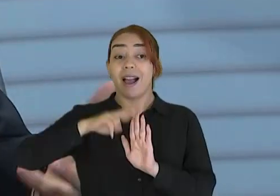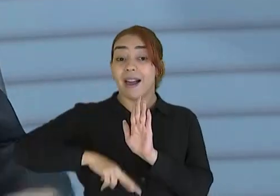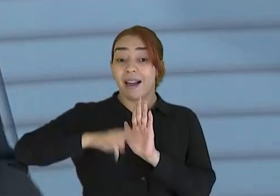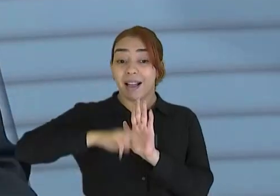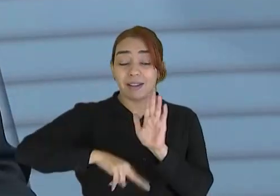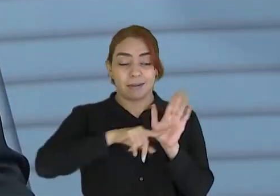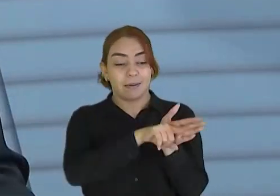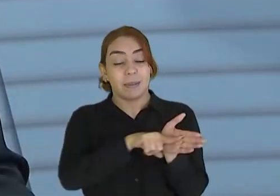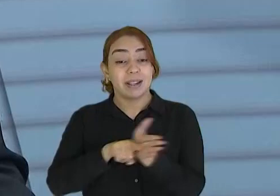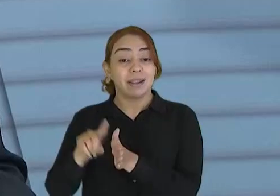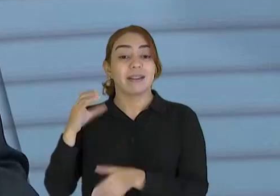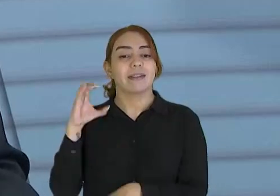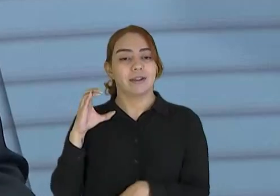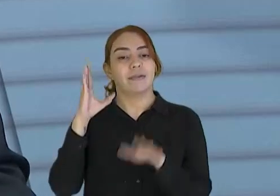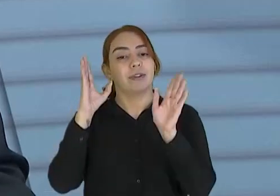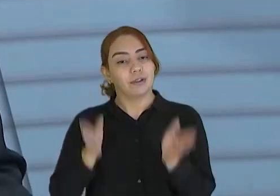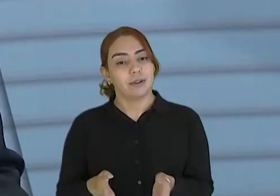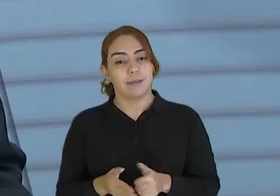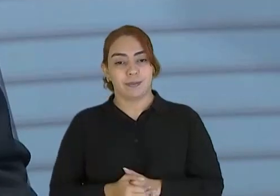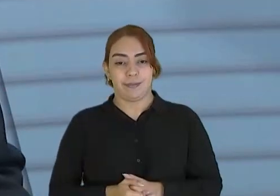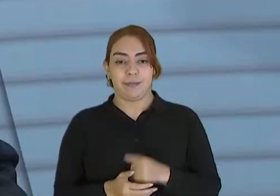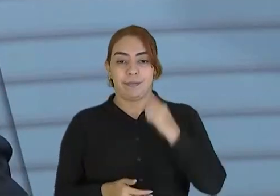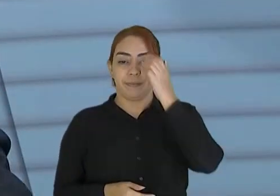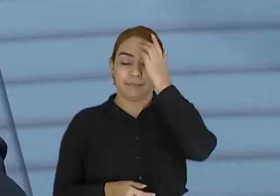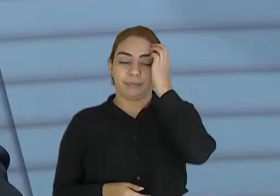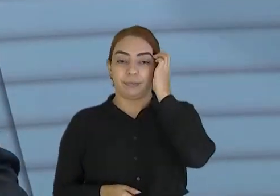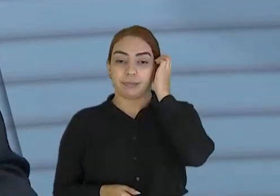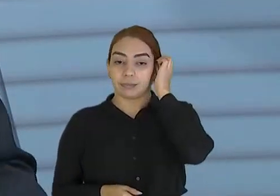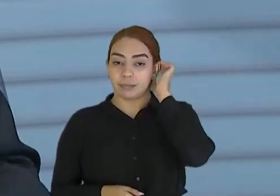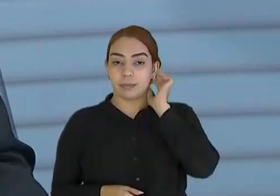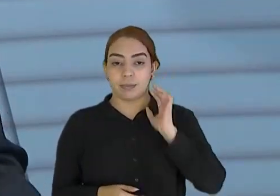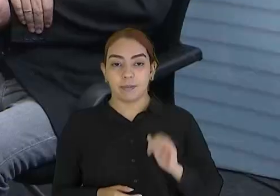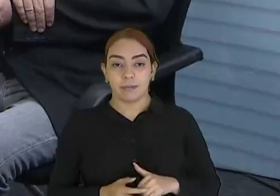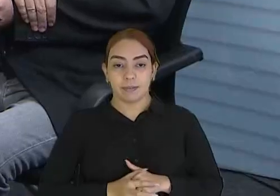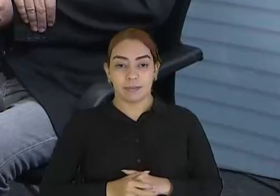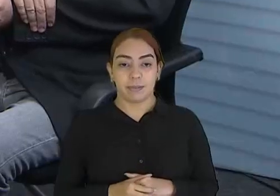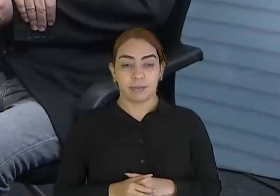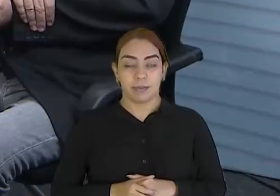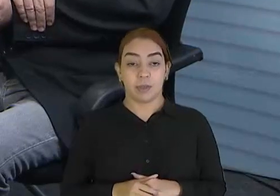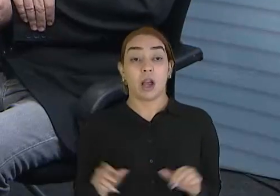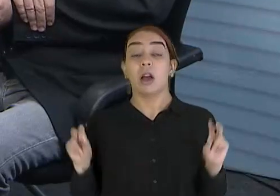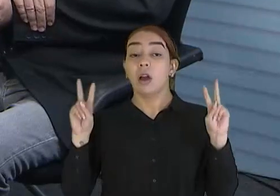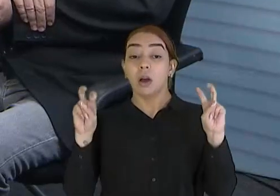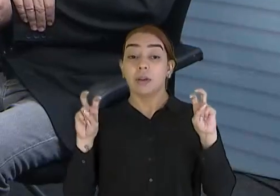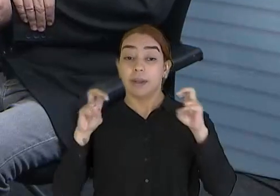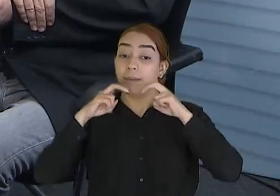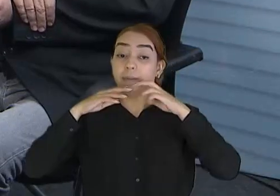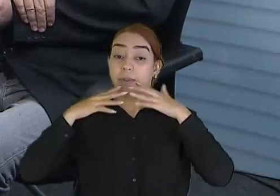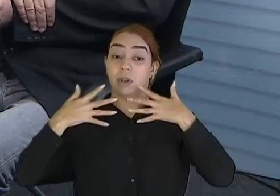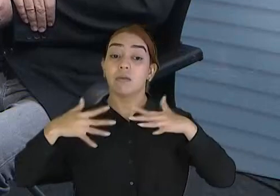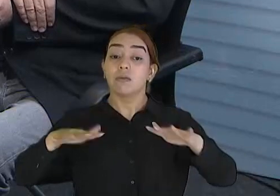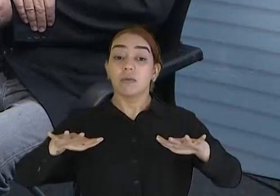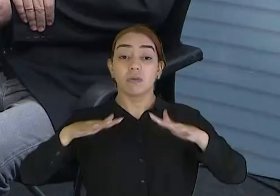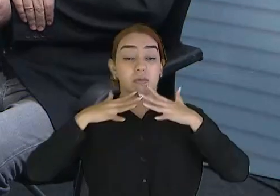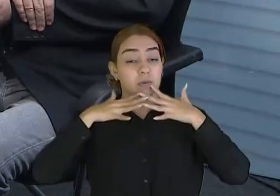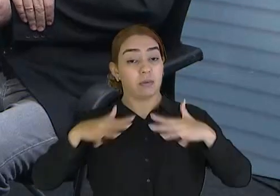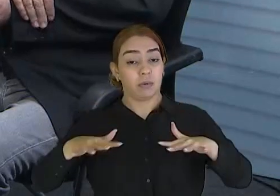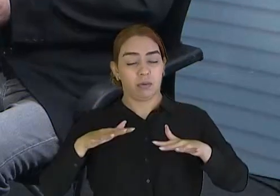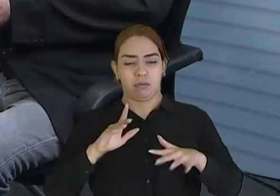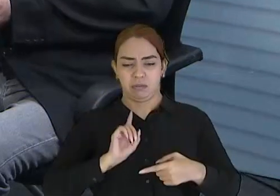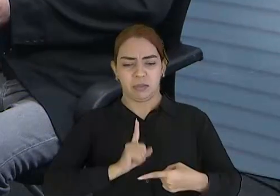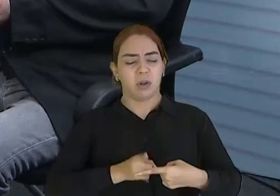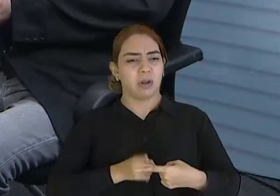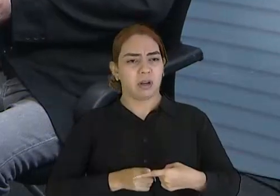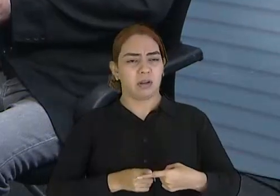né? Como estudar os avanços em cima das questões da natureza, né? Quer dizer, o homem